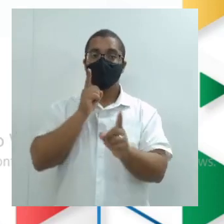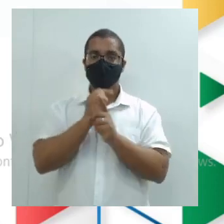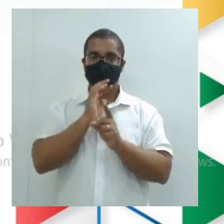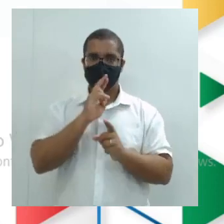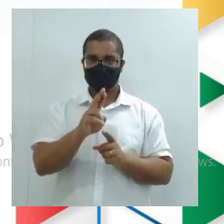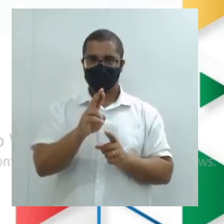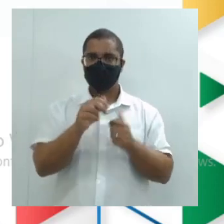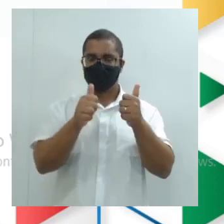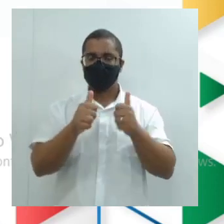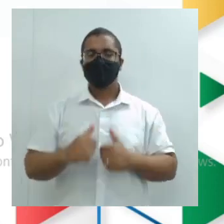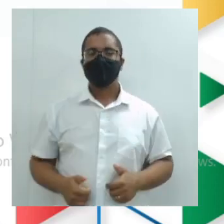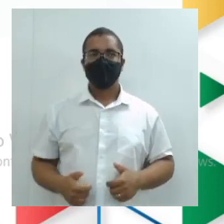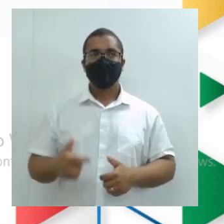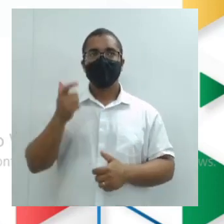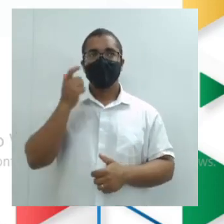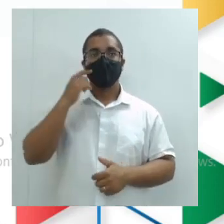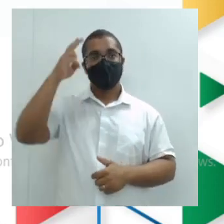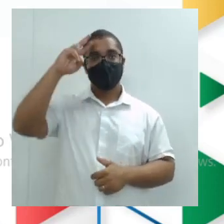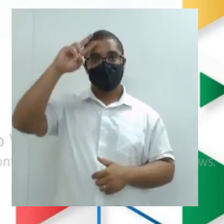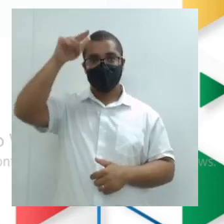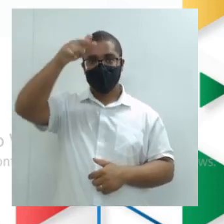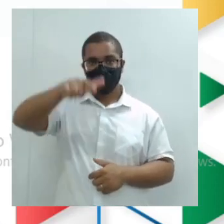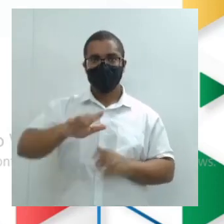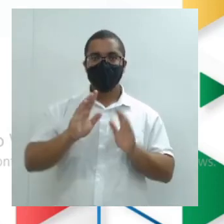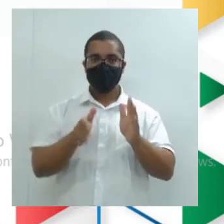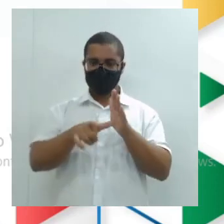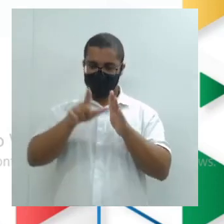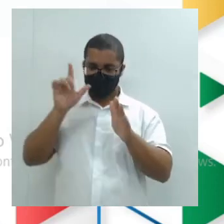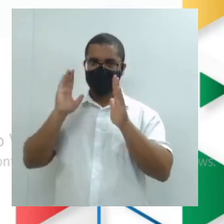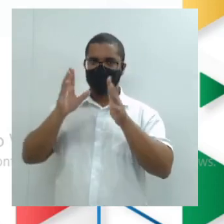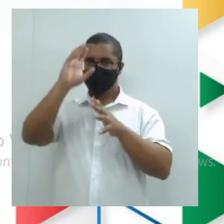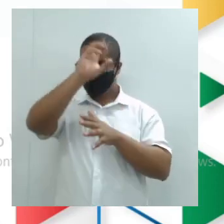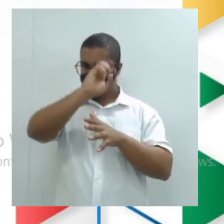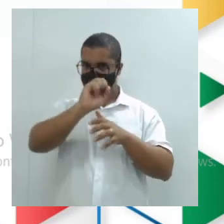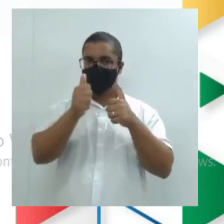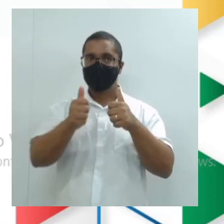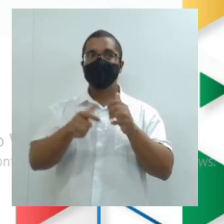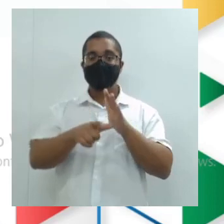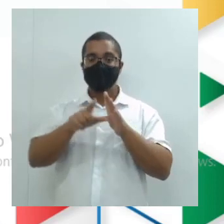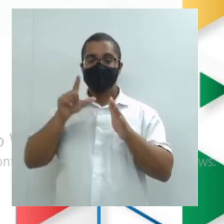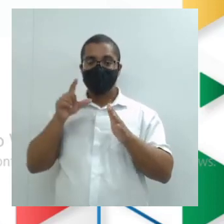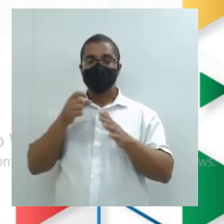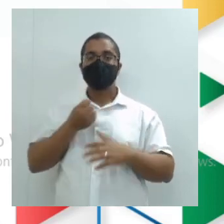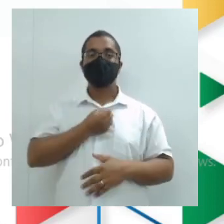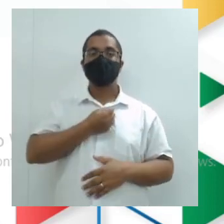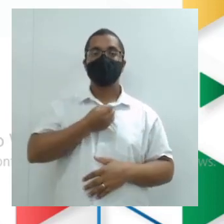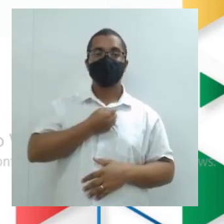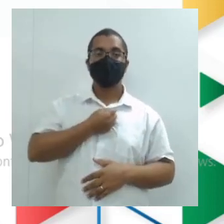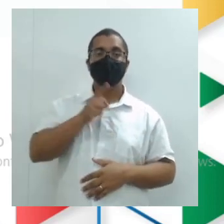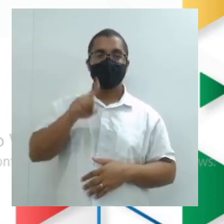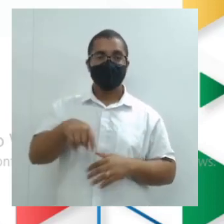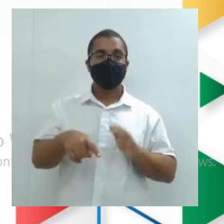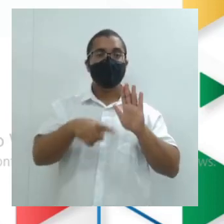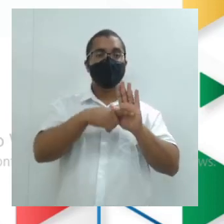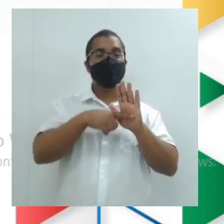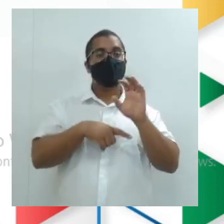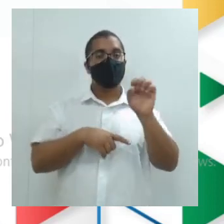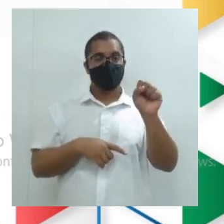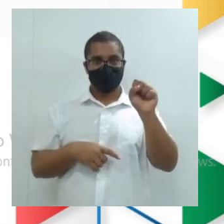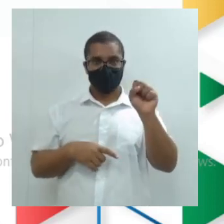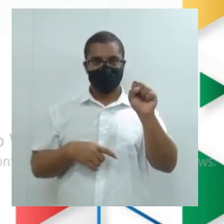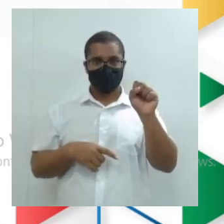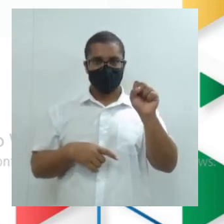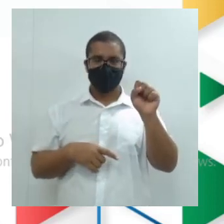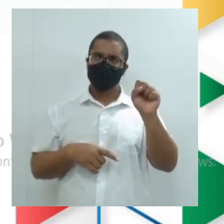Vamos lá? Vamos recapitular os conhecimentos anteriores. O antecessor de um número é menos 8.